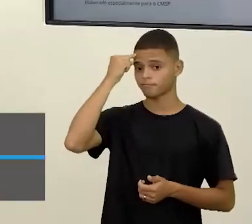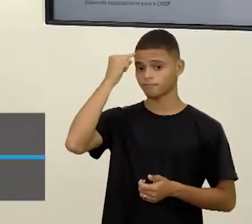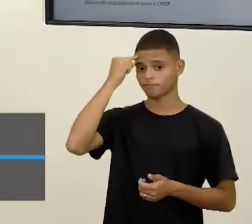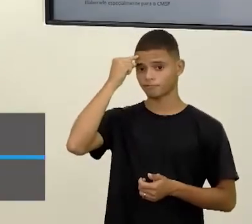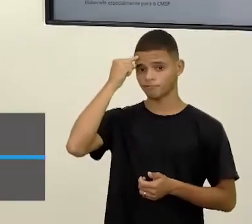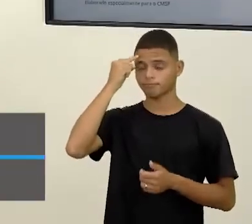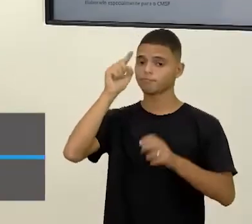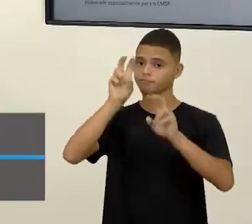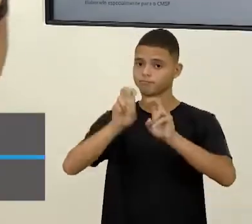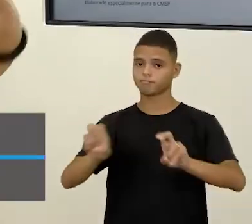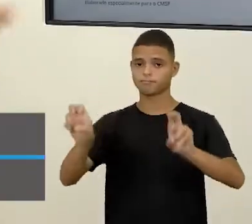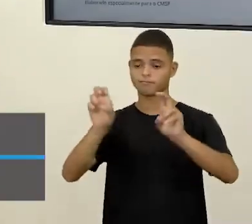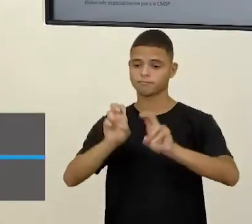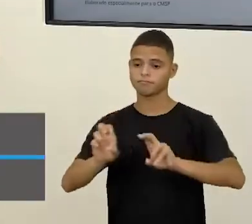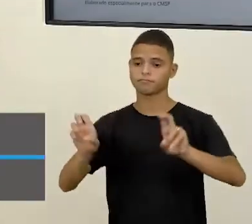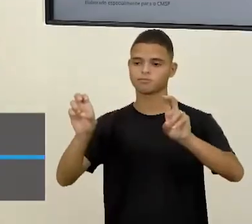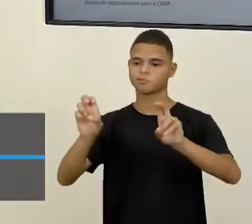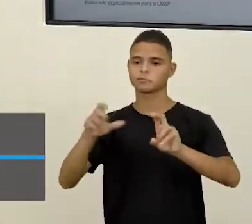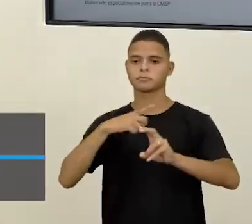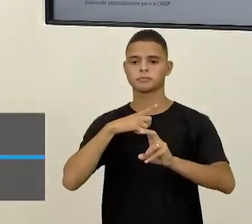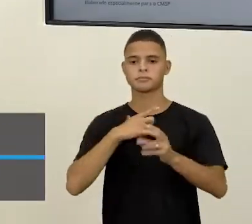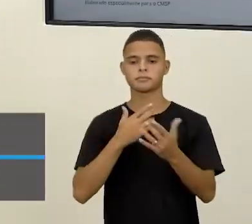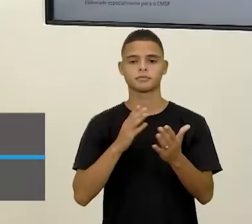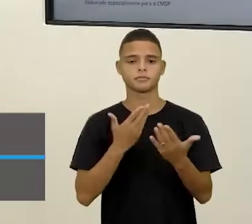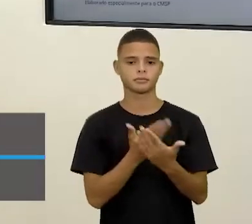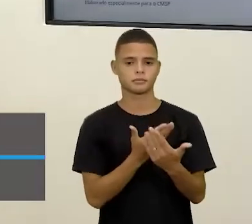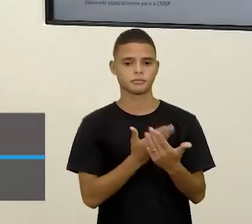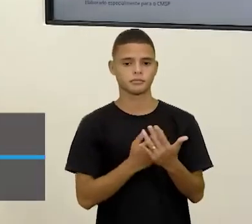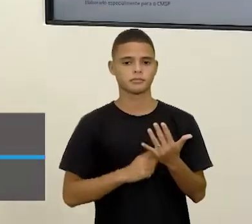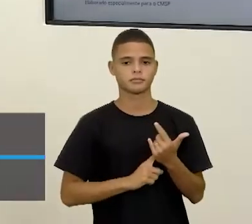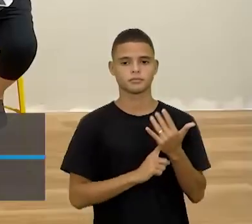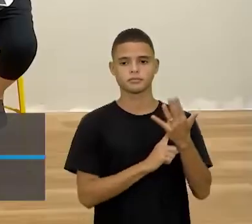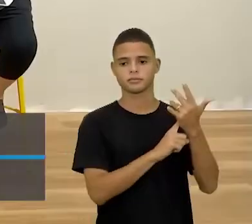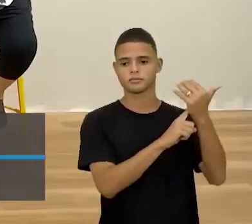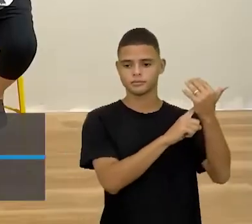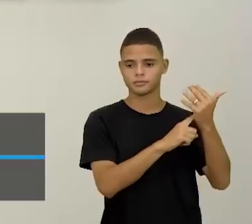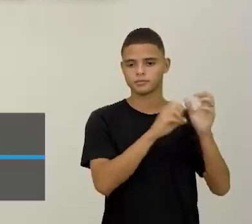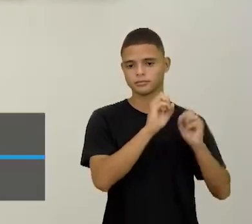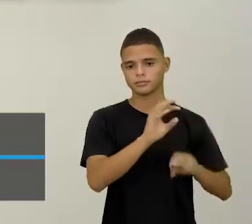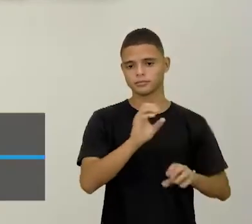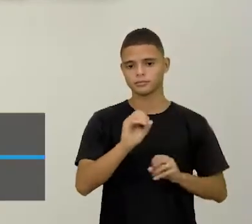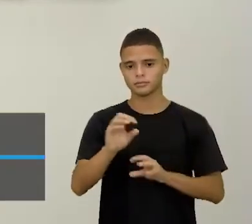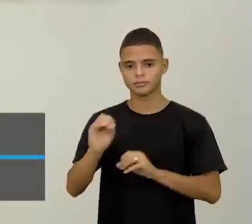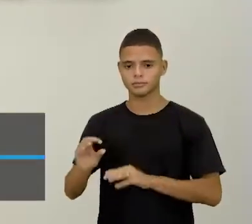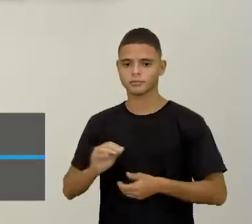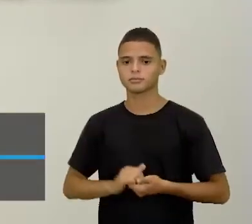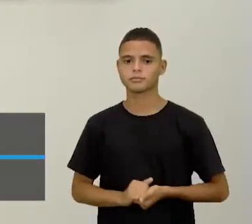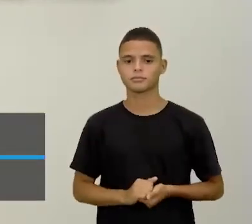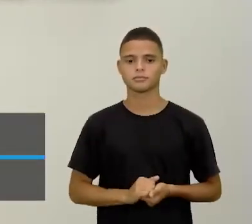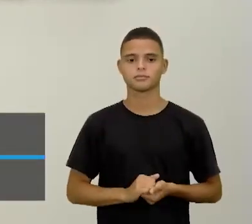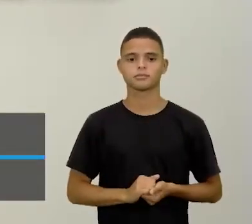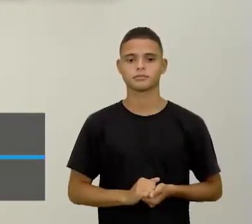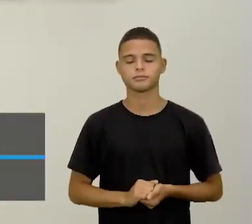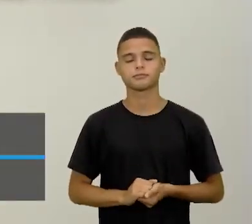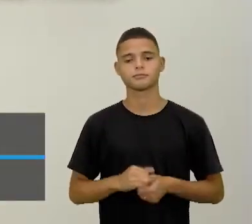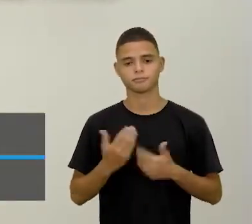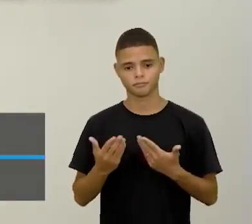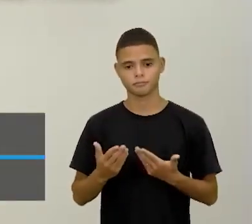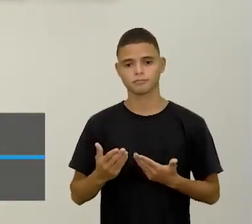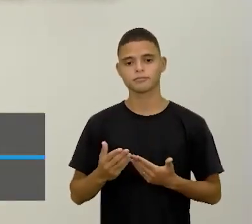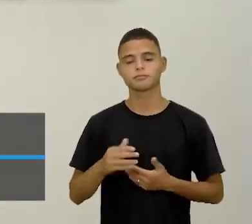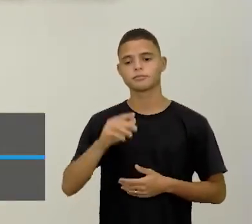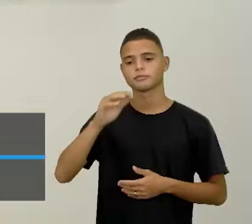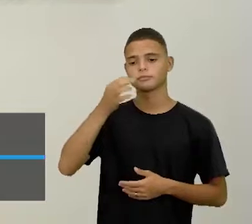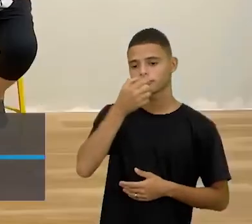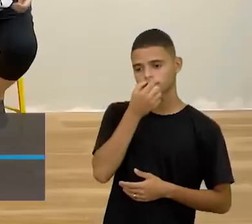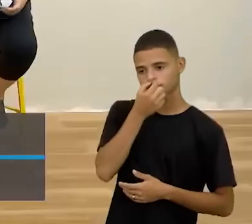computacional. Isso mesmo, tem aula de tecnologia ensinando isso. A pessoa está vendendo o peixe dela e a Fabi, ela tem